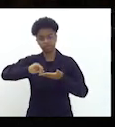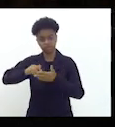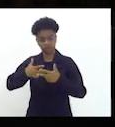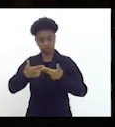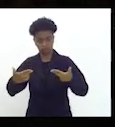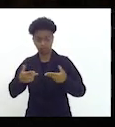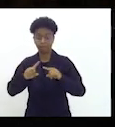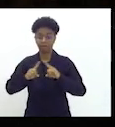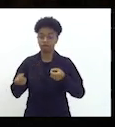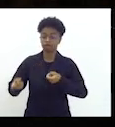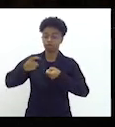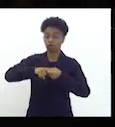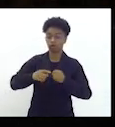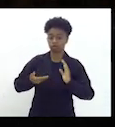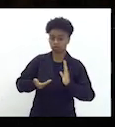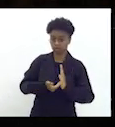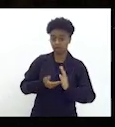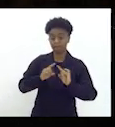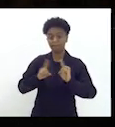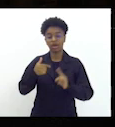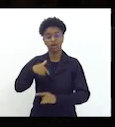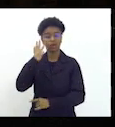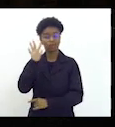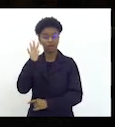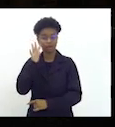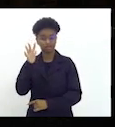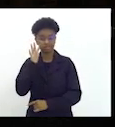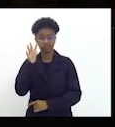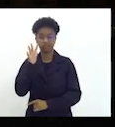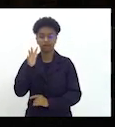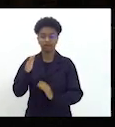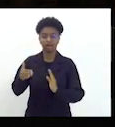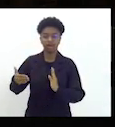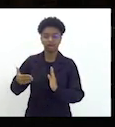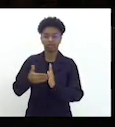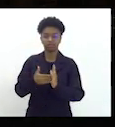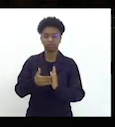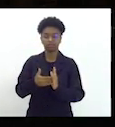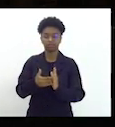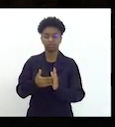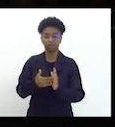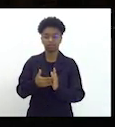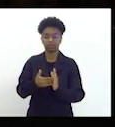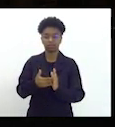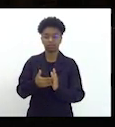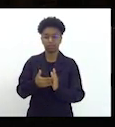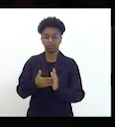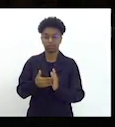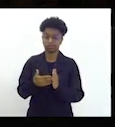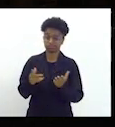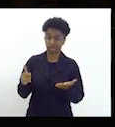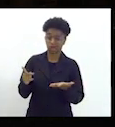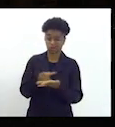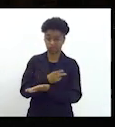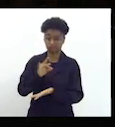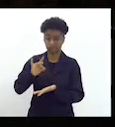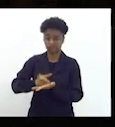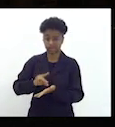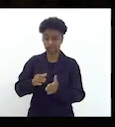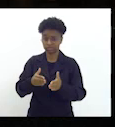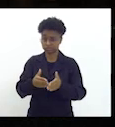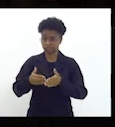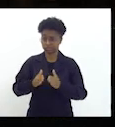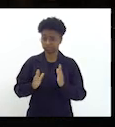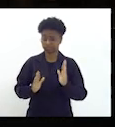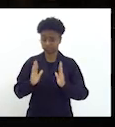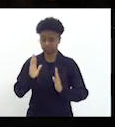câmara mas imagino que até aconteceu o recesso no